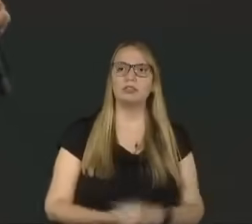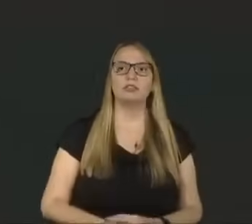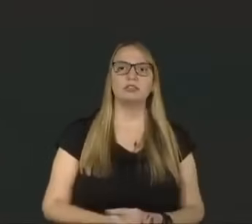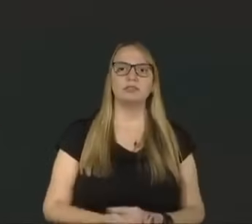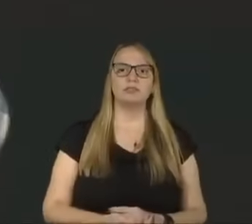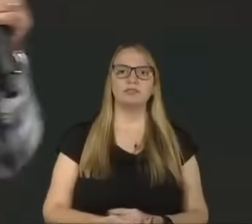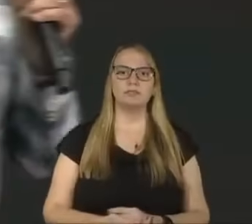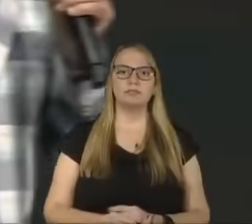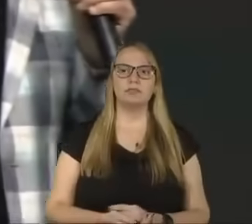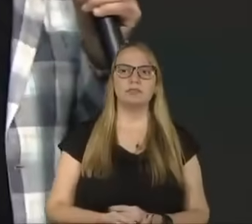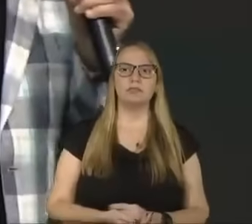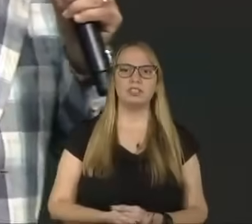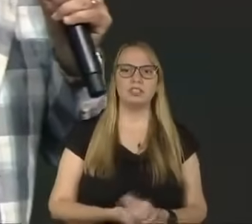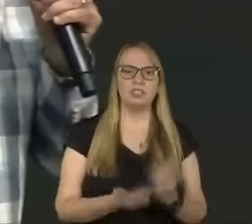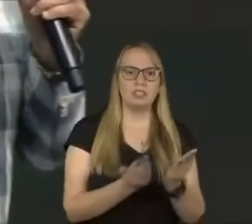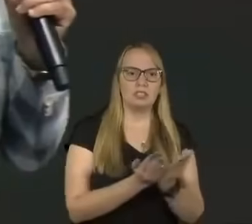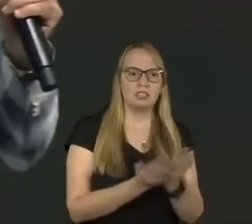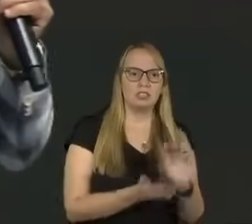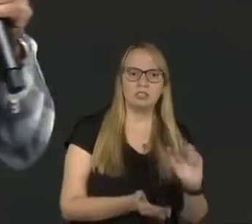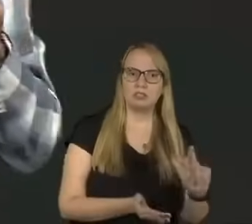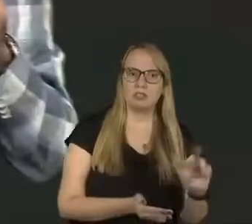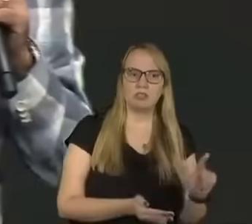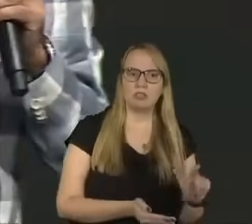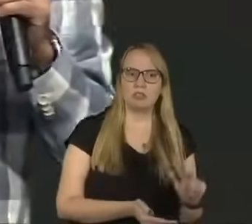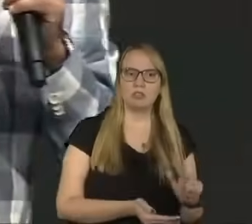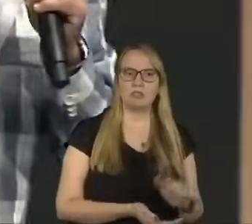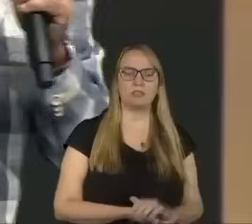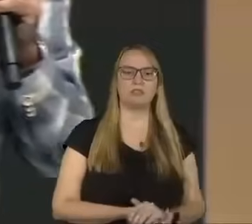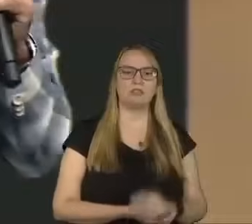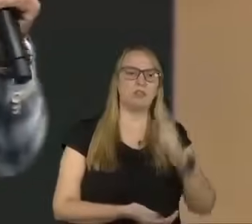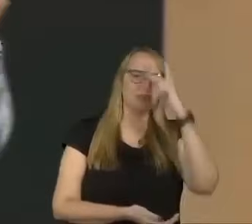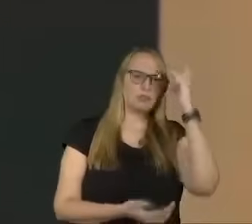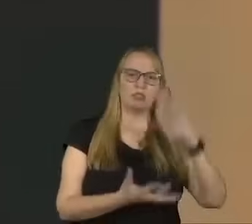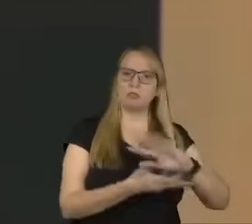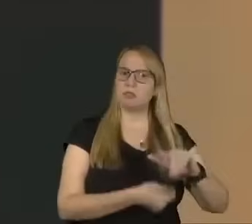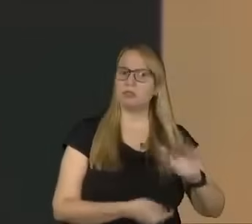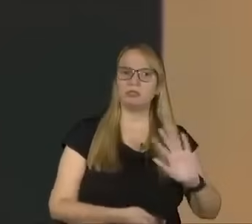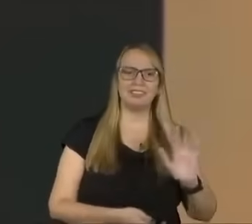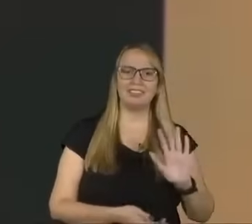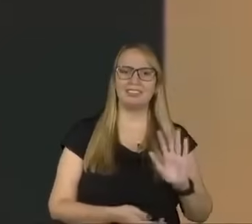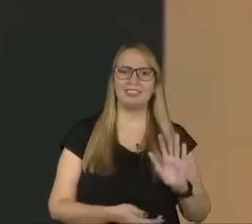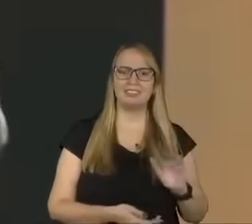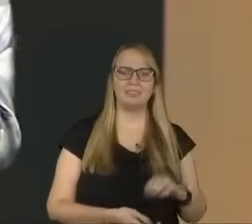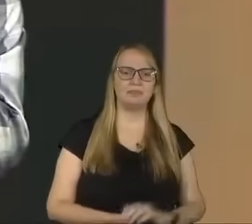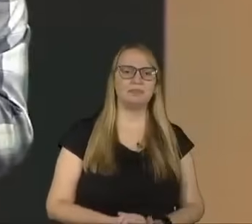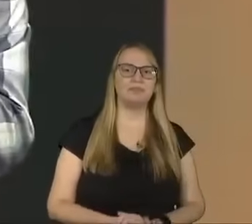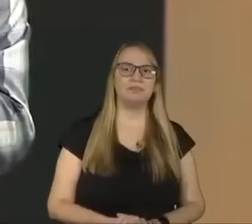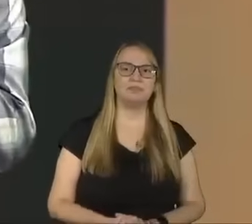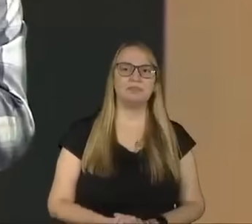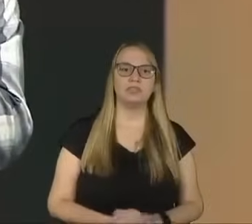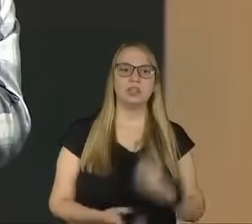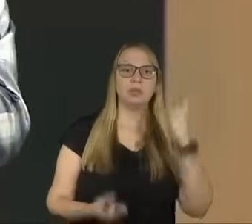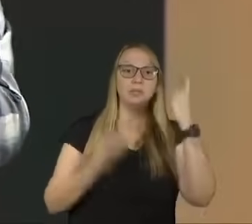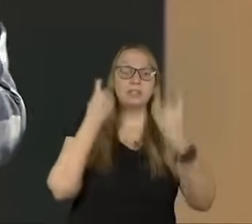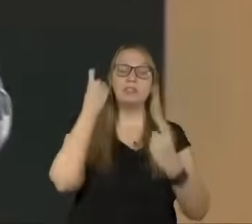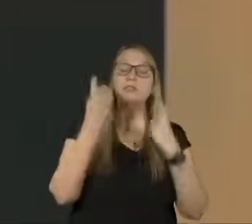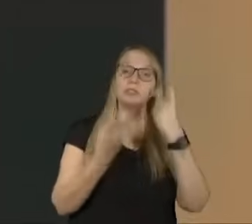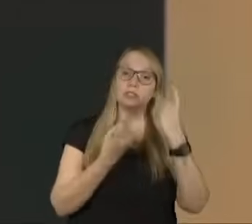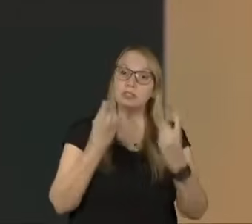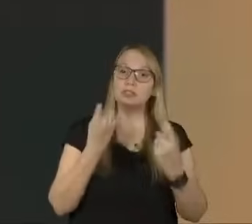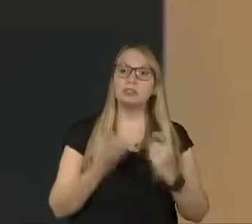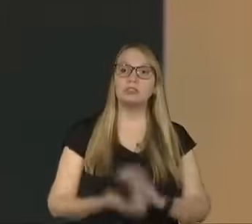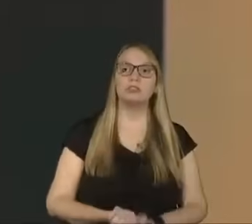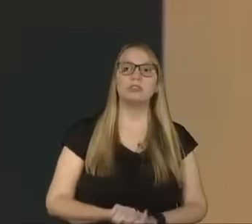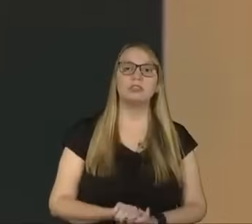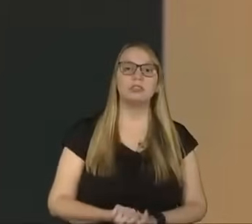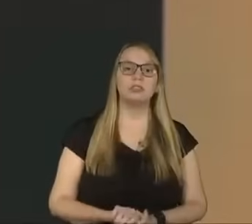vendo não tô falando de ímpio não irmão ímpio eu esquece eu não tô nem aí a minha preocupação e preocupação